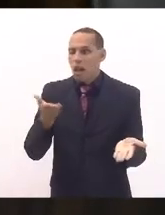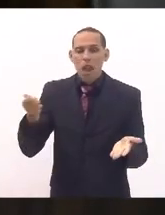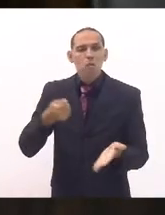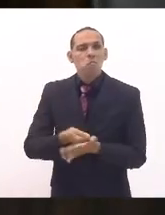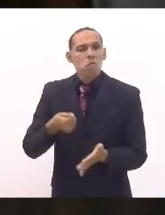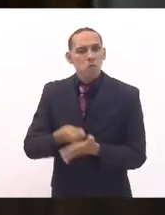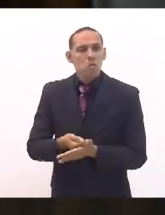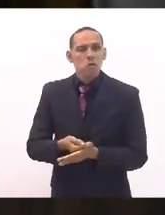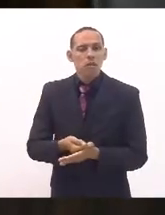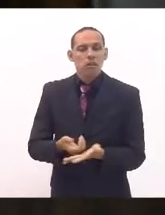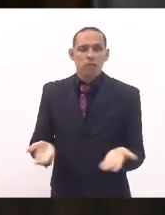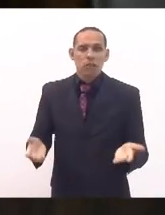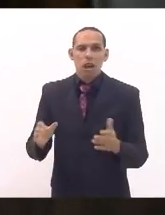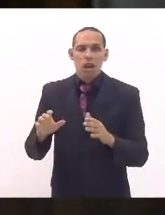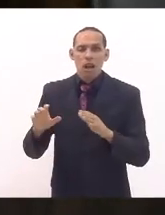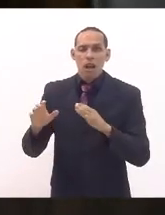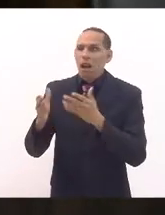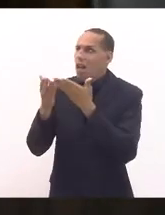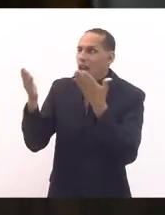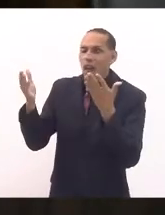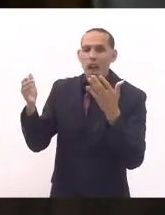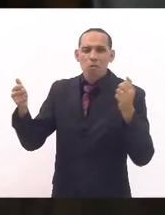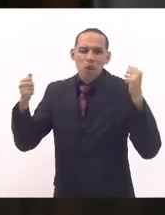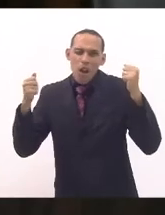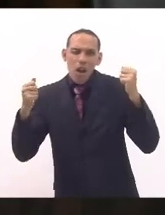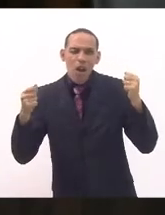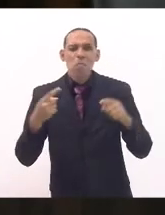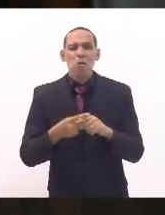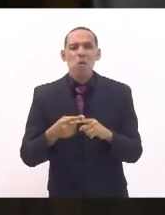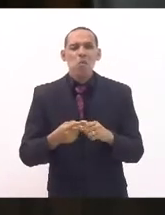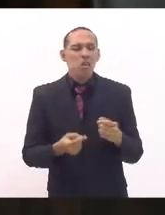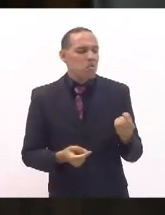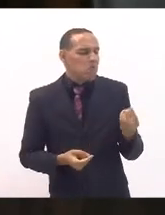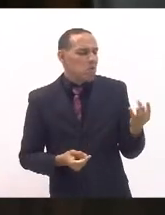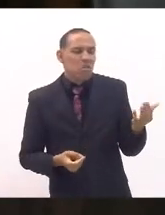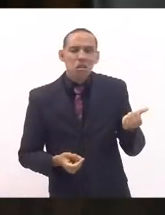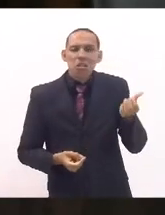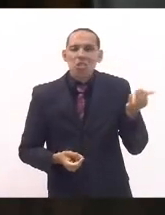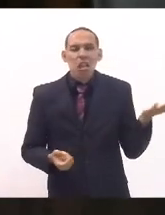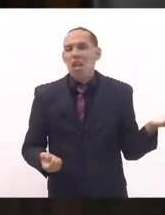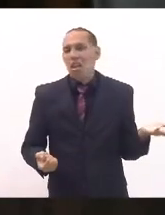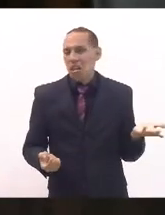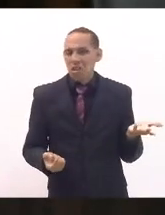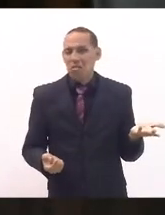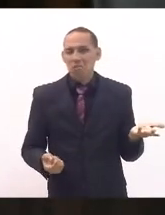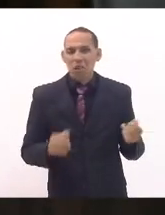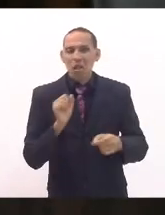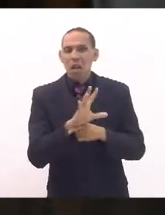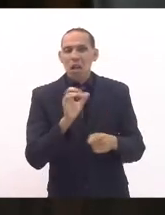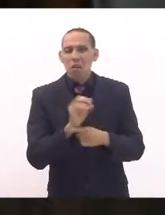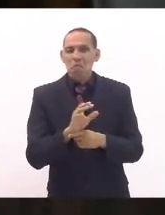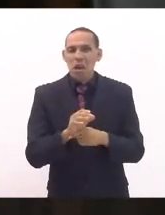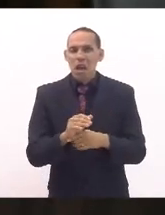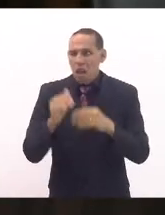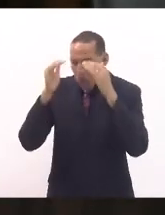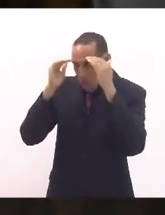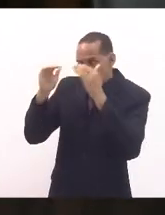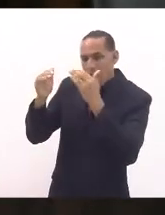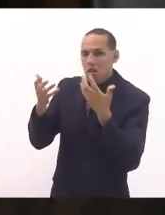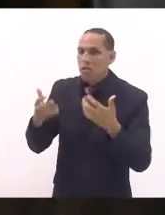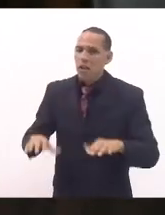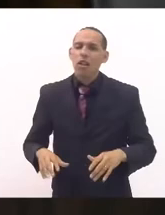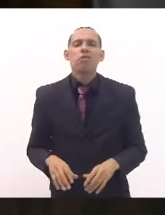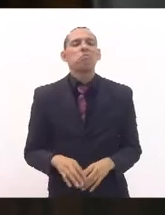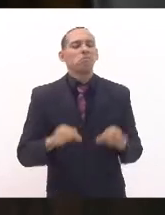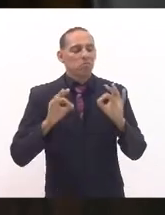punidos... toda a torcida por causa de uma meia dúzia de rebeldes que não quiseram obedecer às regras que as torcidas trazem. Perfeito,